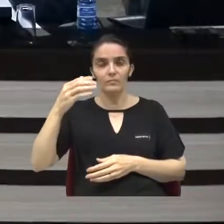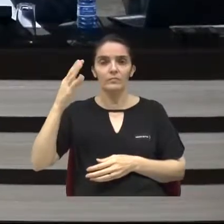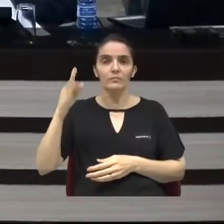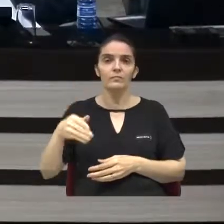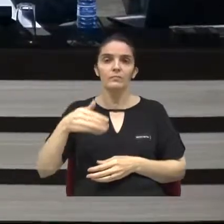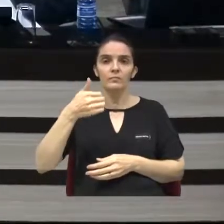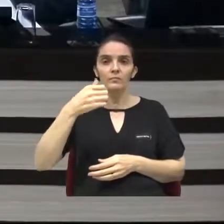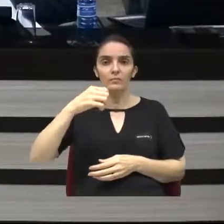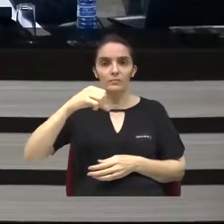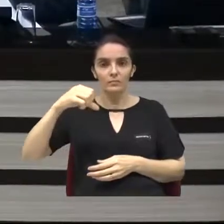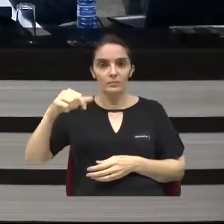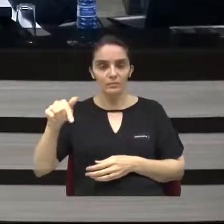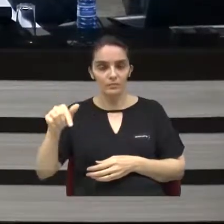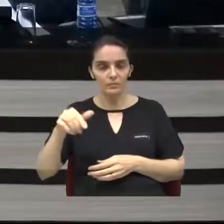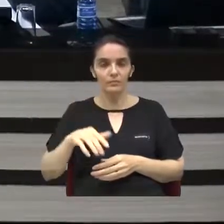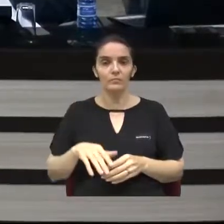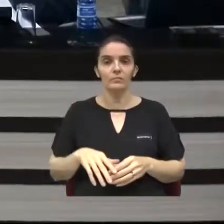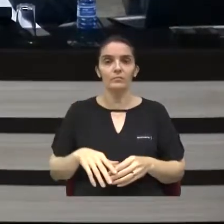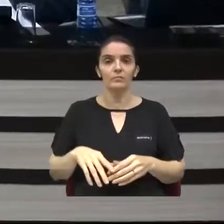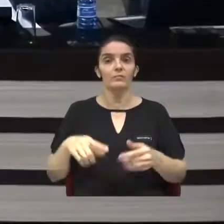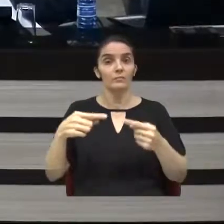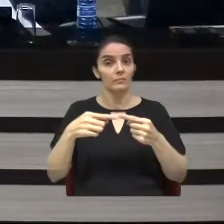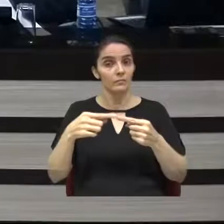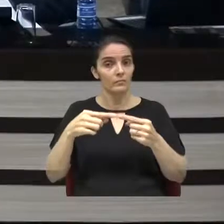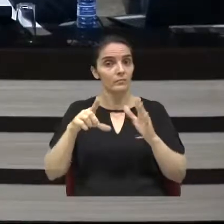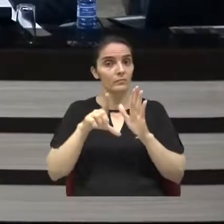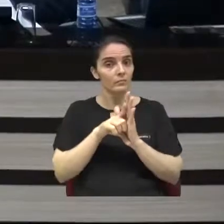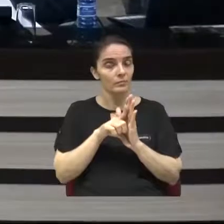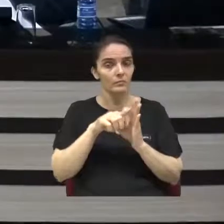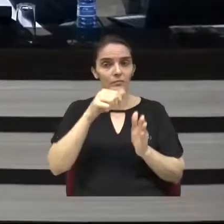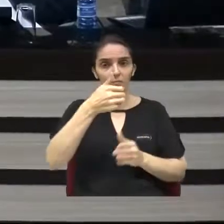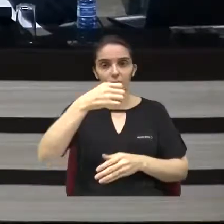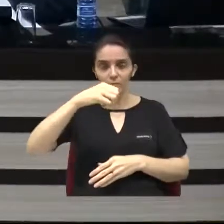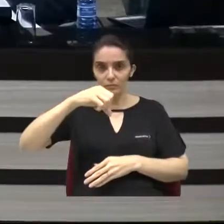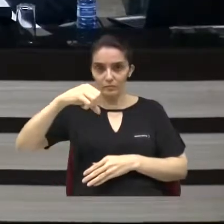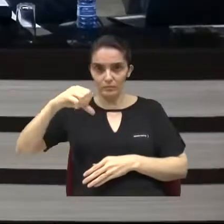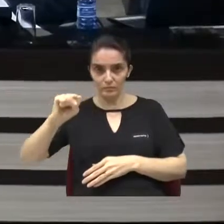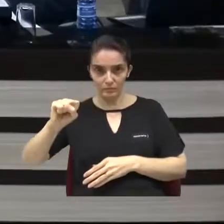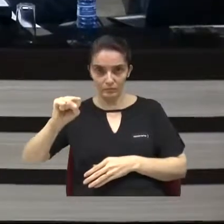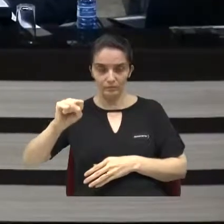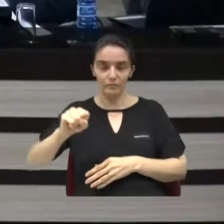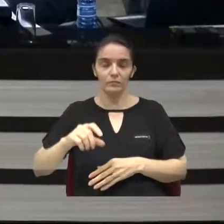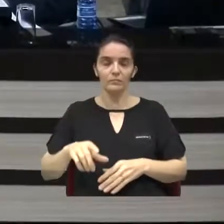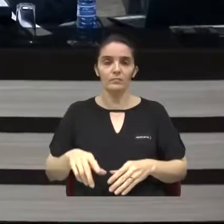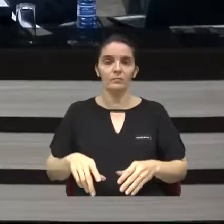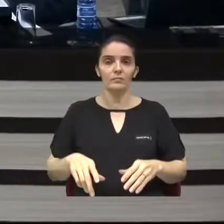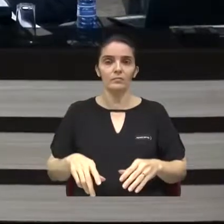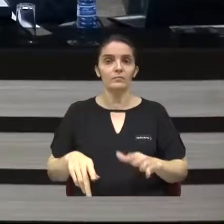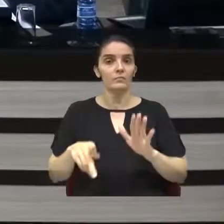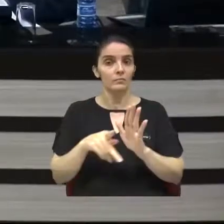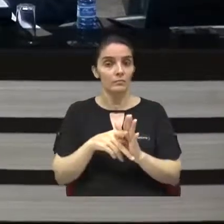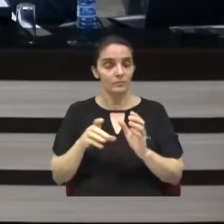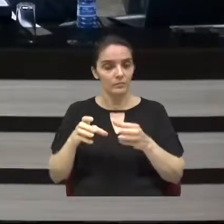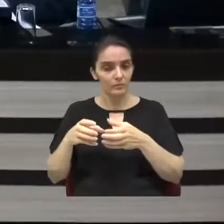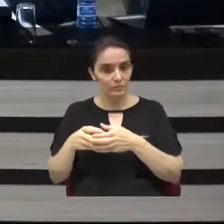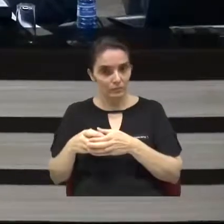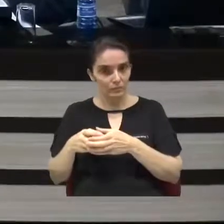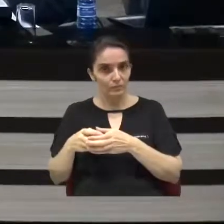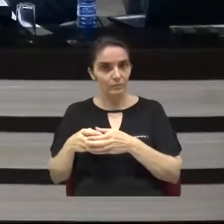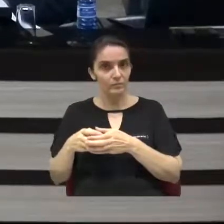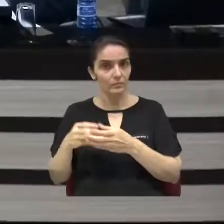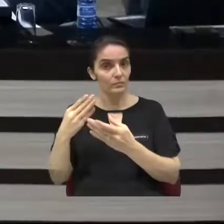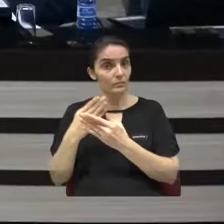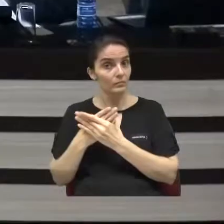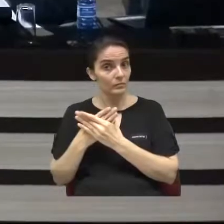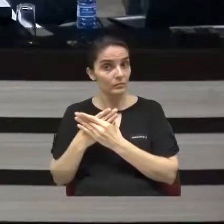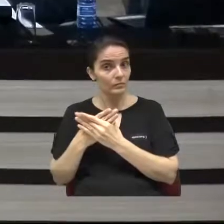devidamente recepcionado pela Constituição Federal de 1988, trata do quadro atinente à comissão processante,